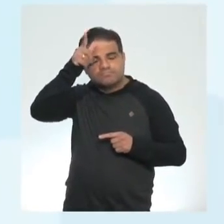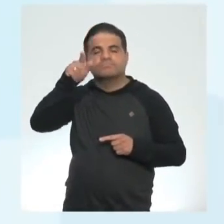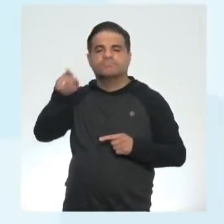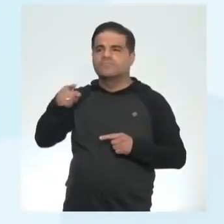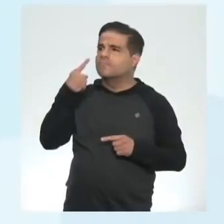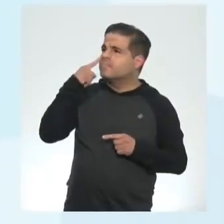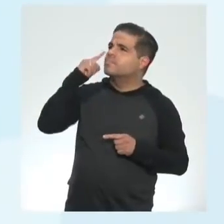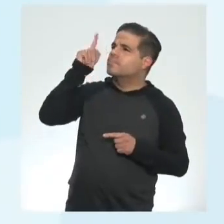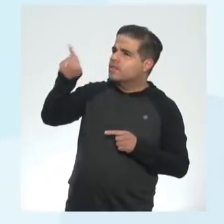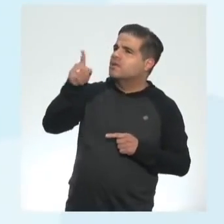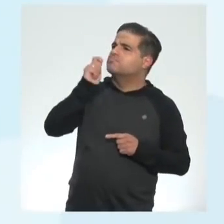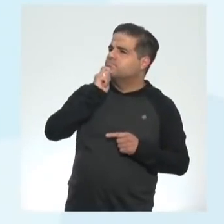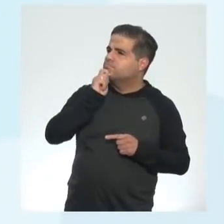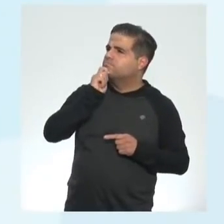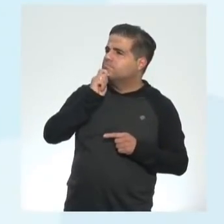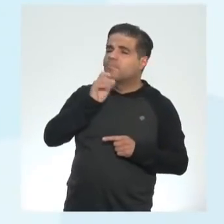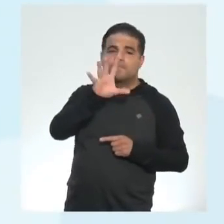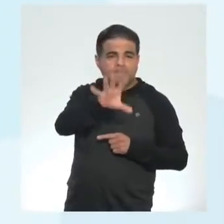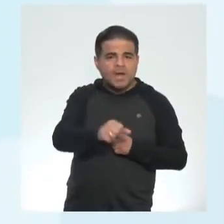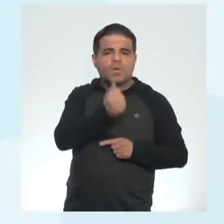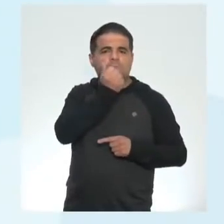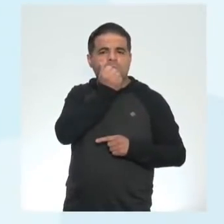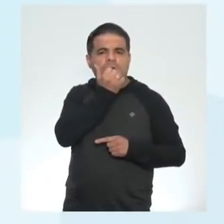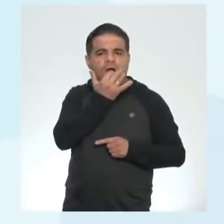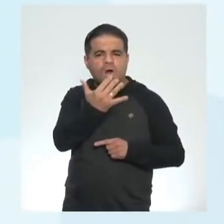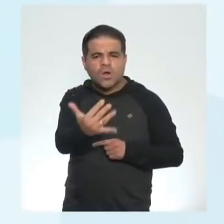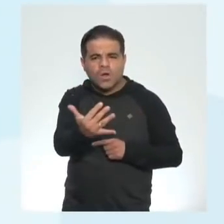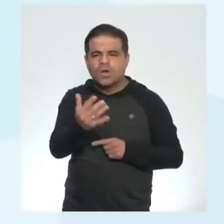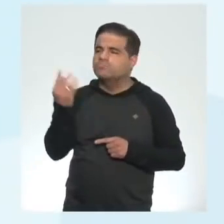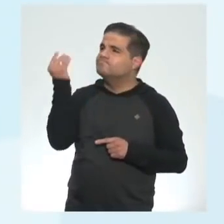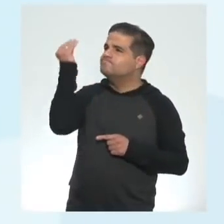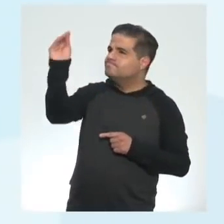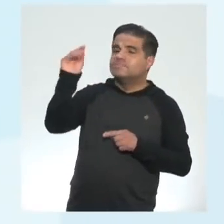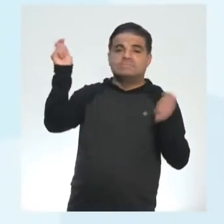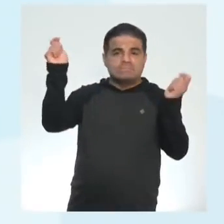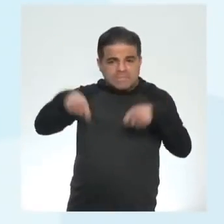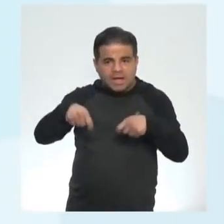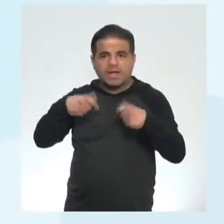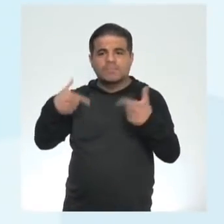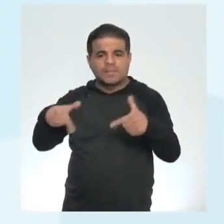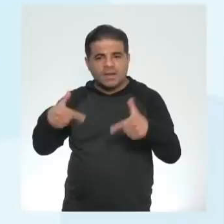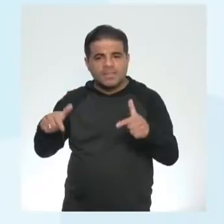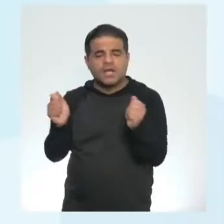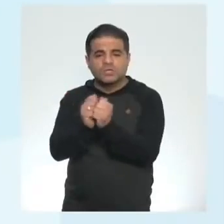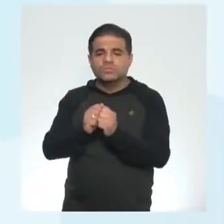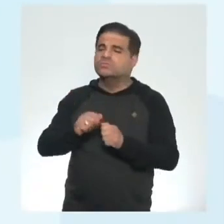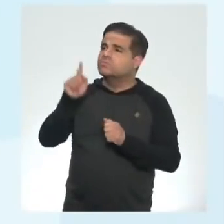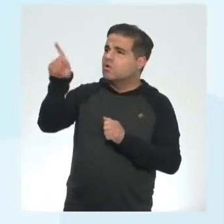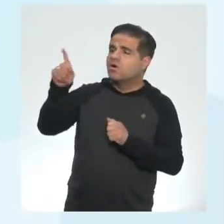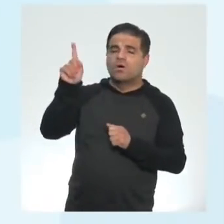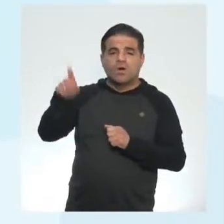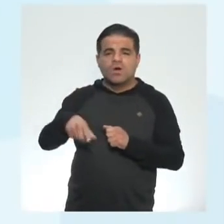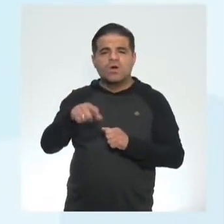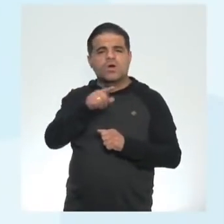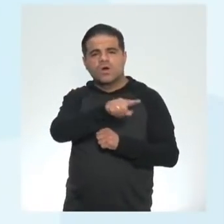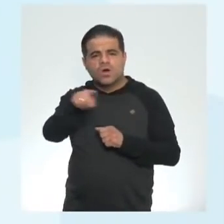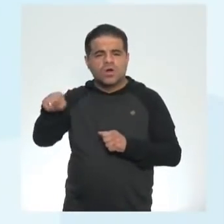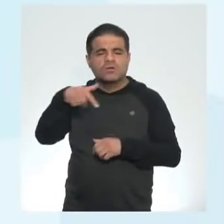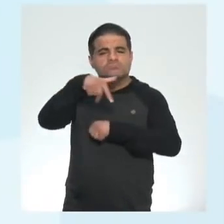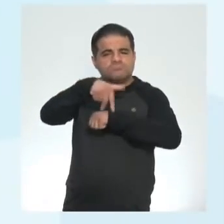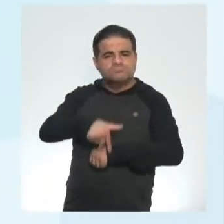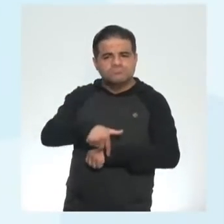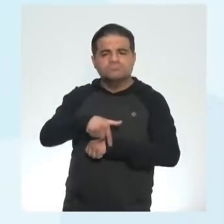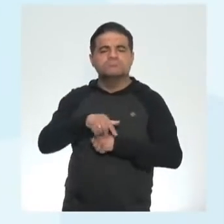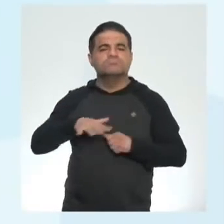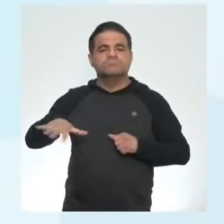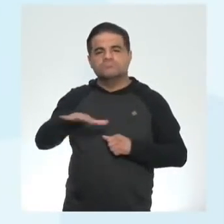Vamos colocar aqui, pegar uma cor para que nós possamos trabalhar com vocês. Vejam só, nós temos aqui as